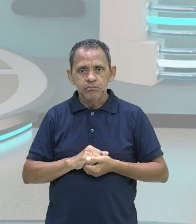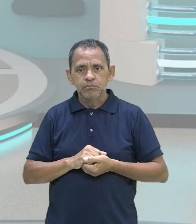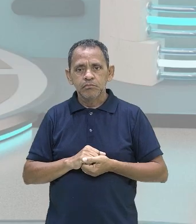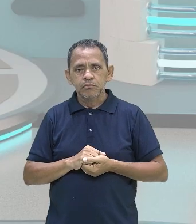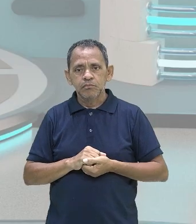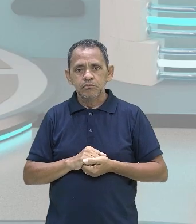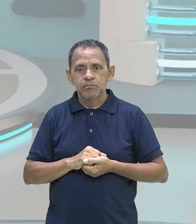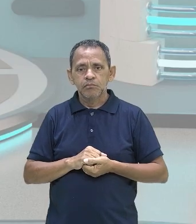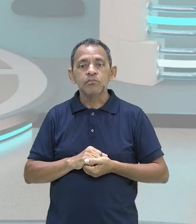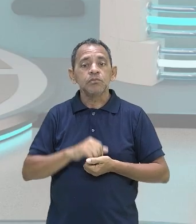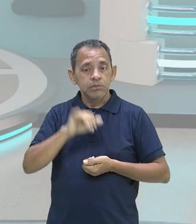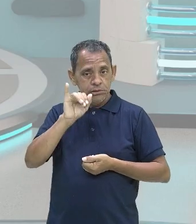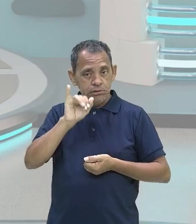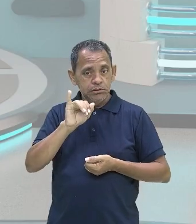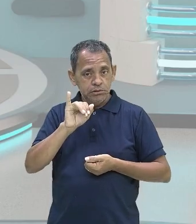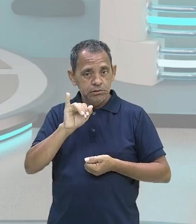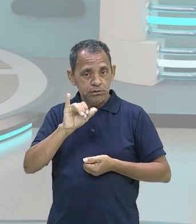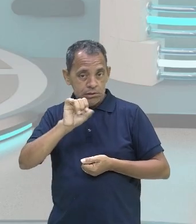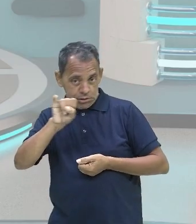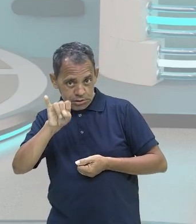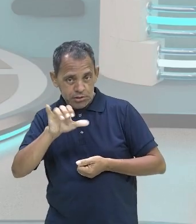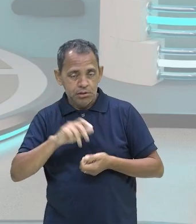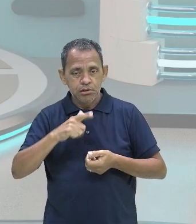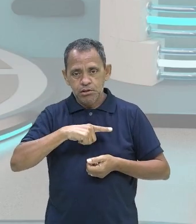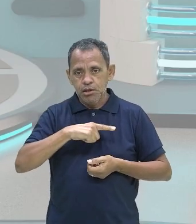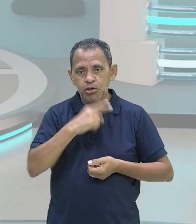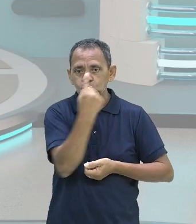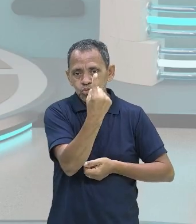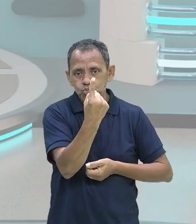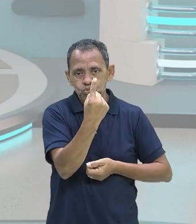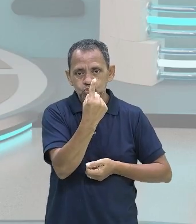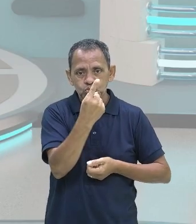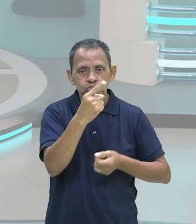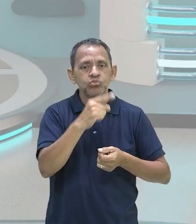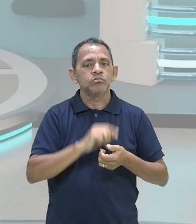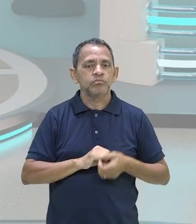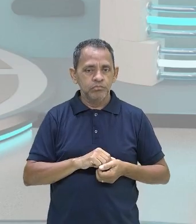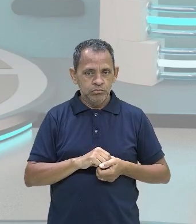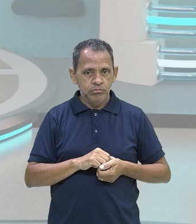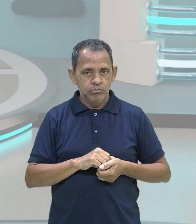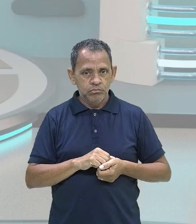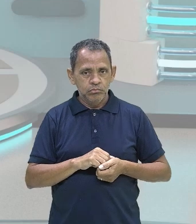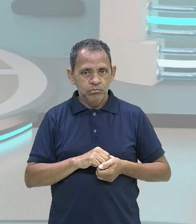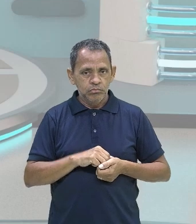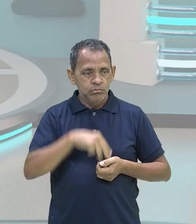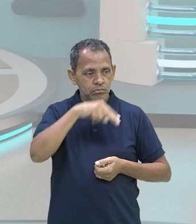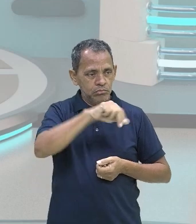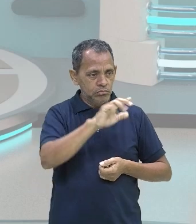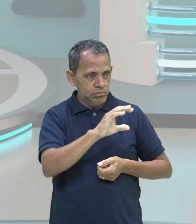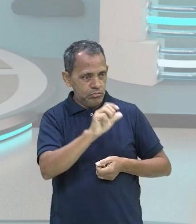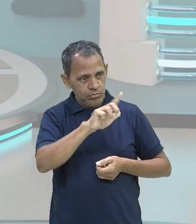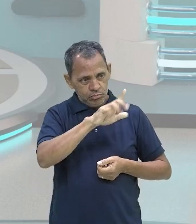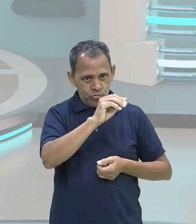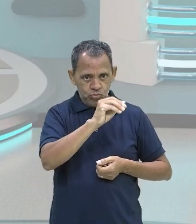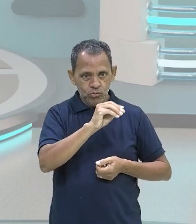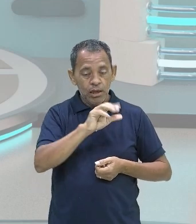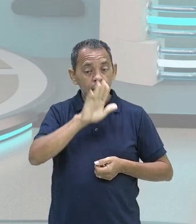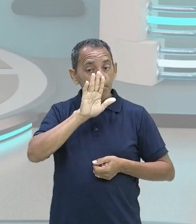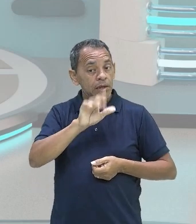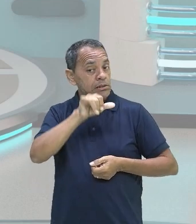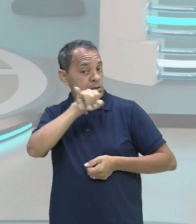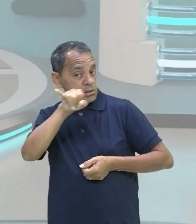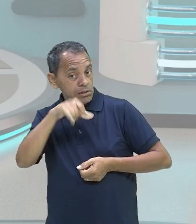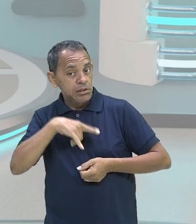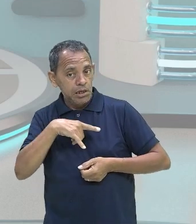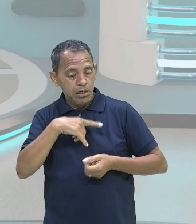um núcleo, certo? Mas se ele tiver, professora, 2 núcleos ou mais, o que acontece? Aí eu não vou